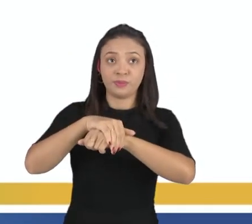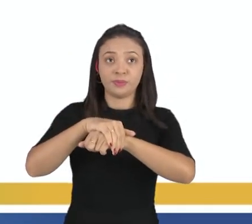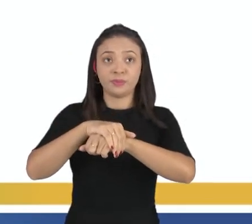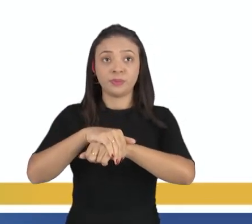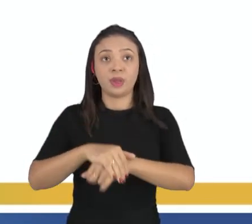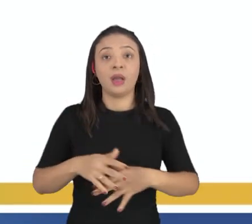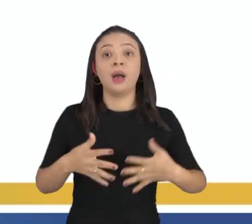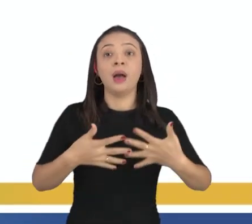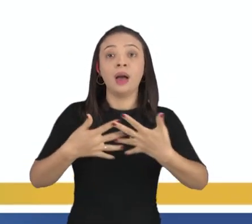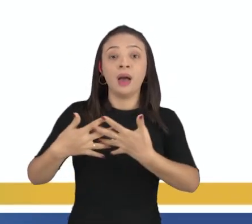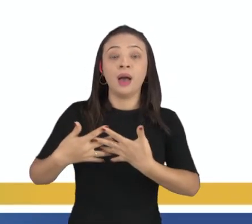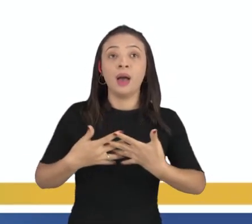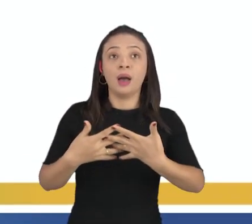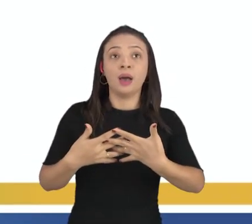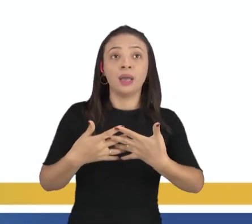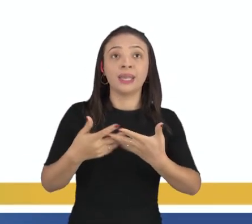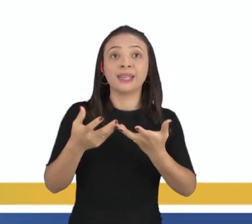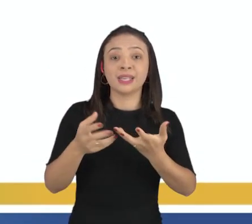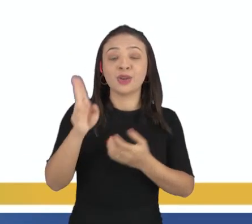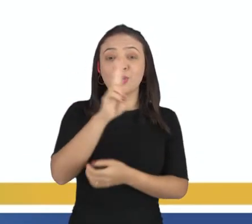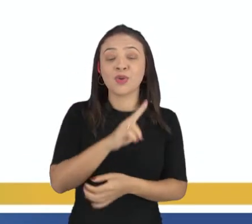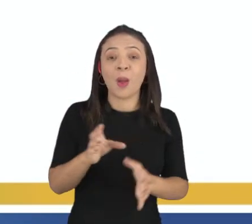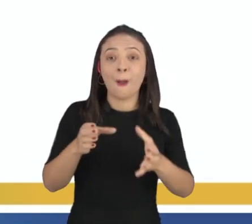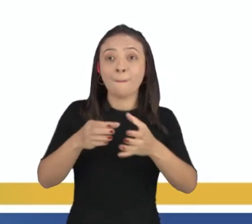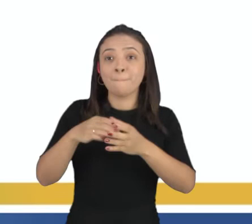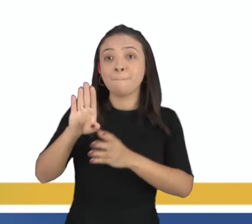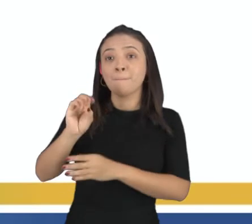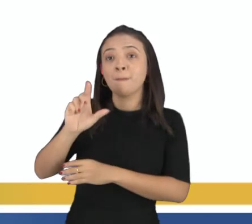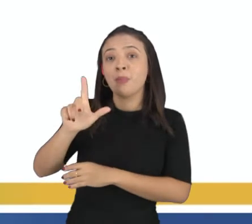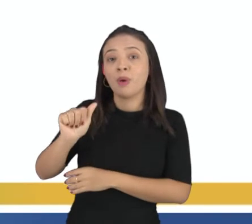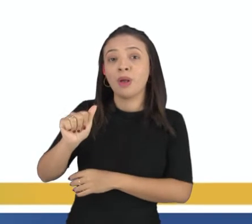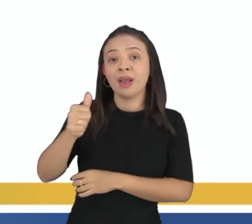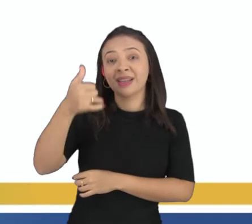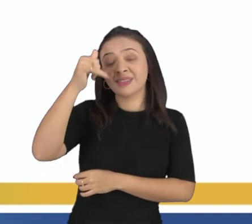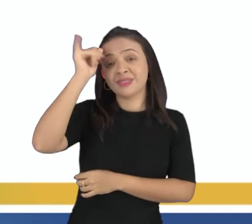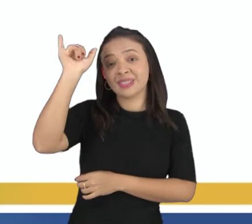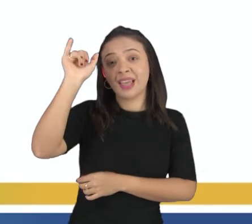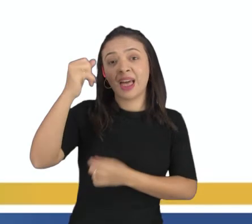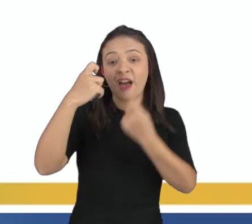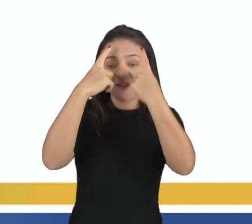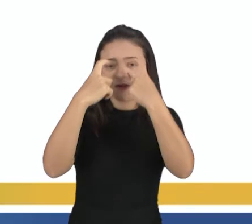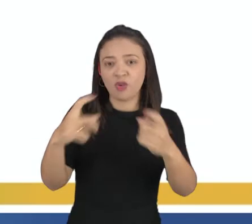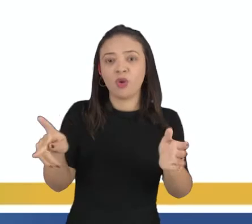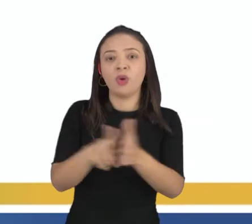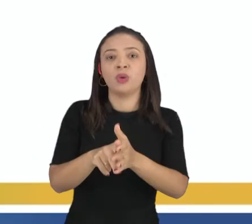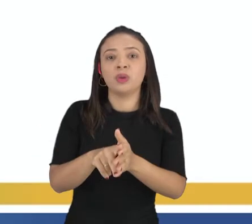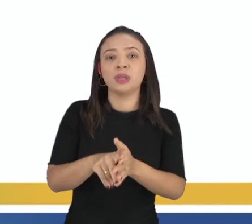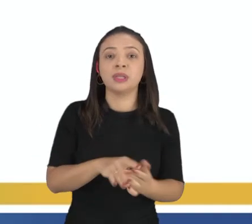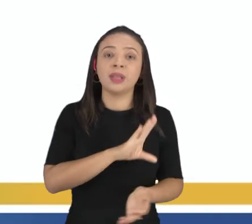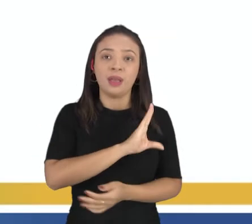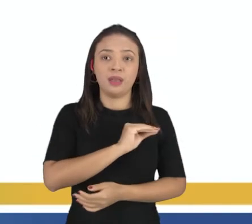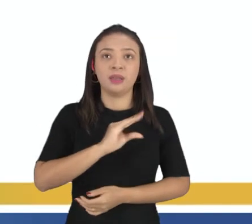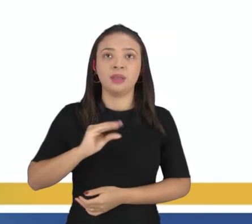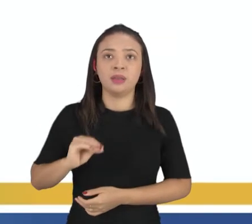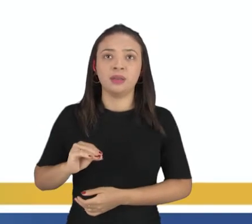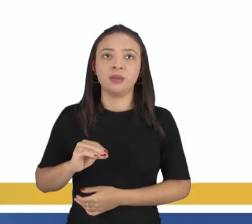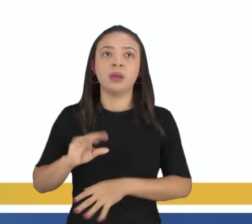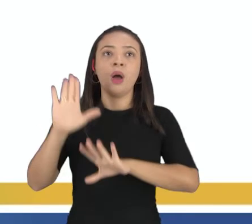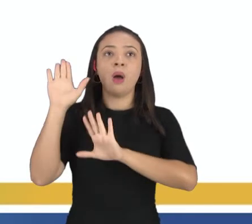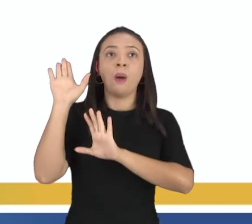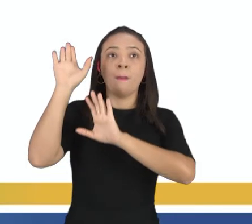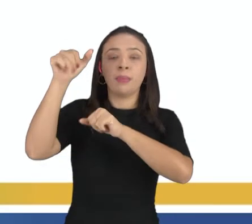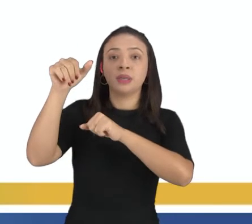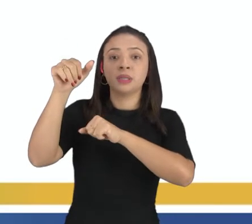decidiram usar a bola na guerra contra a violência juvenil. Batizada de basquete à meia-noite,